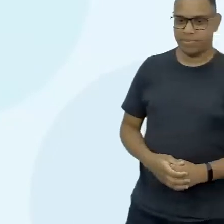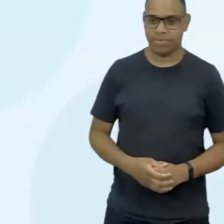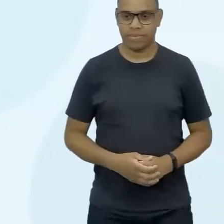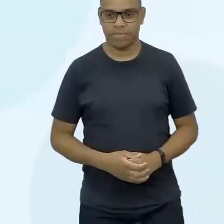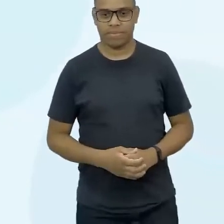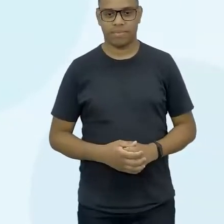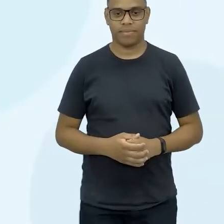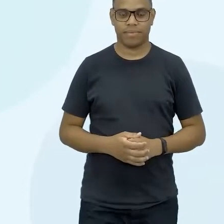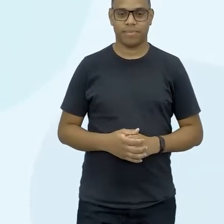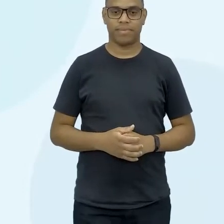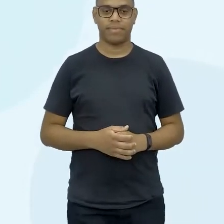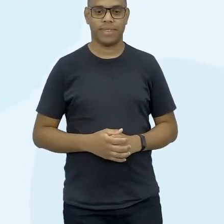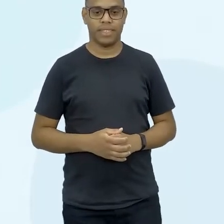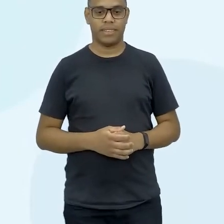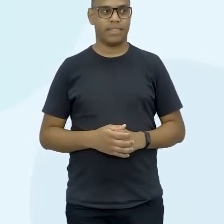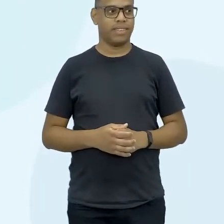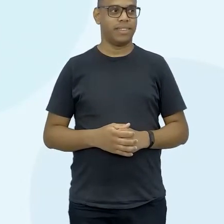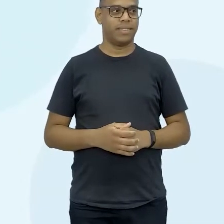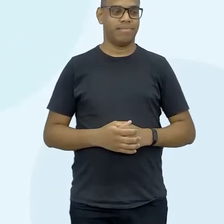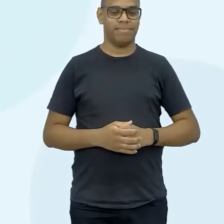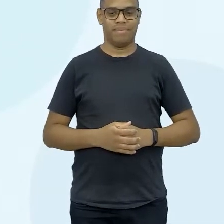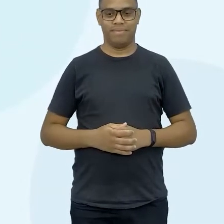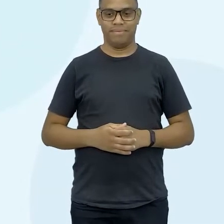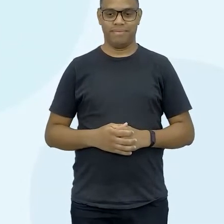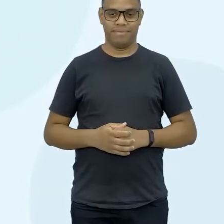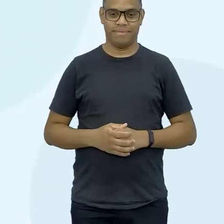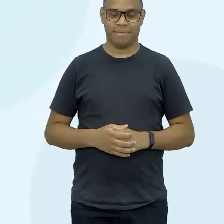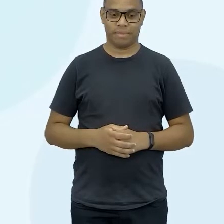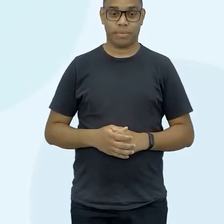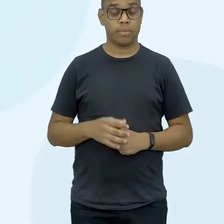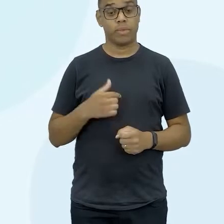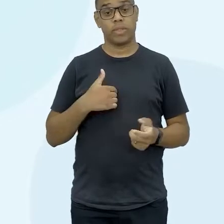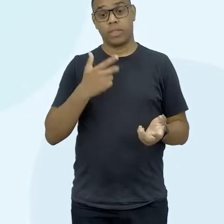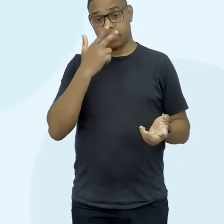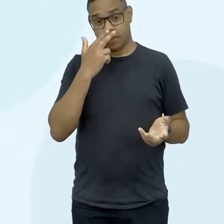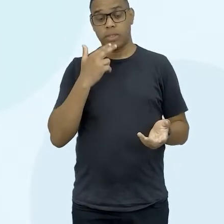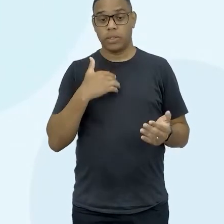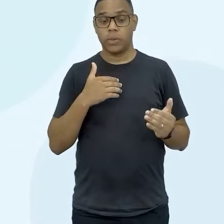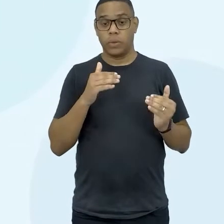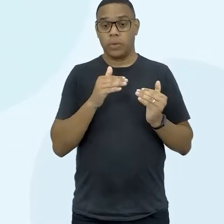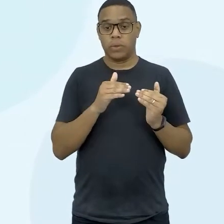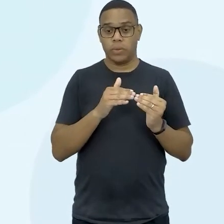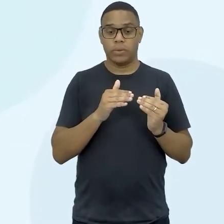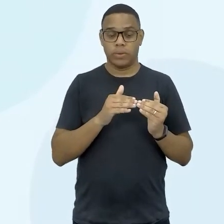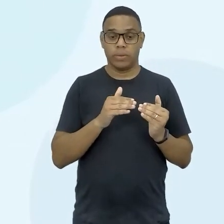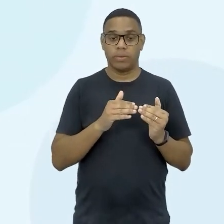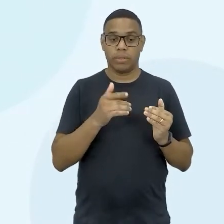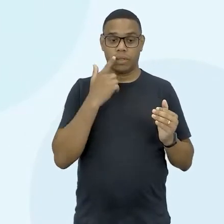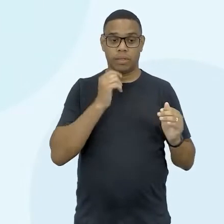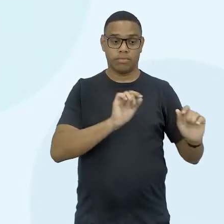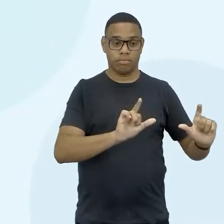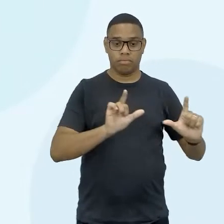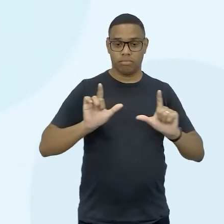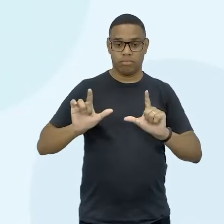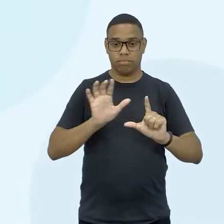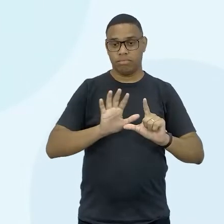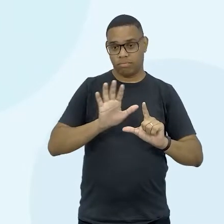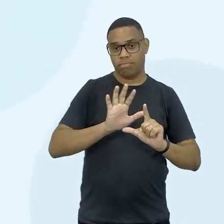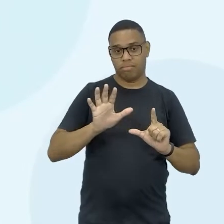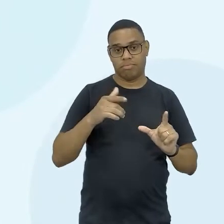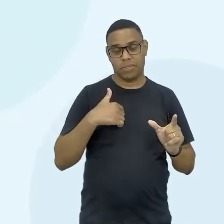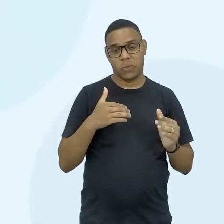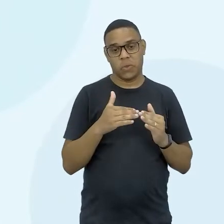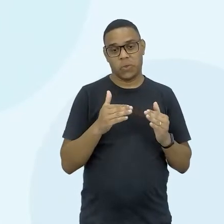duas pizzarias você prefere ir? Olha, eu compartilharia os dois ambientes, não no mesmo dia,